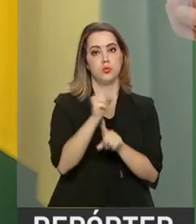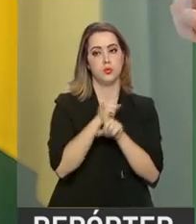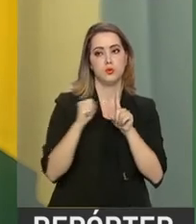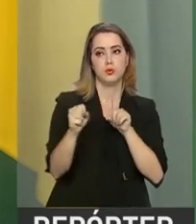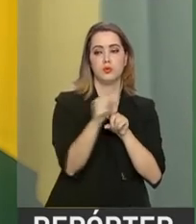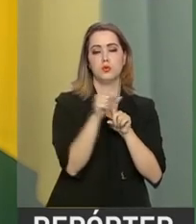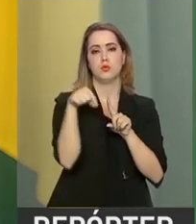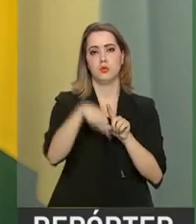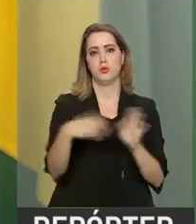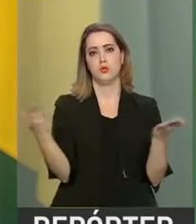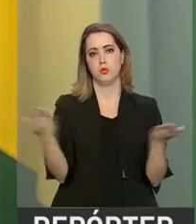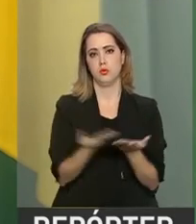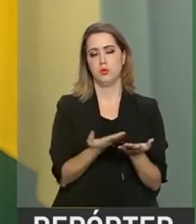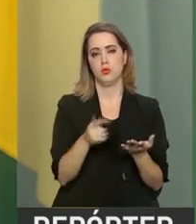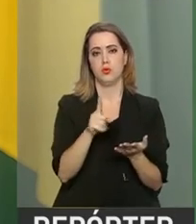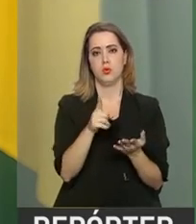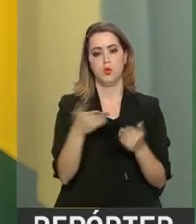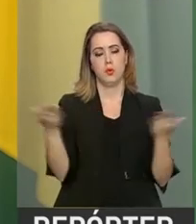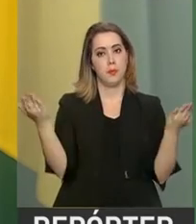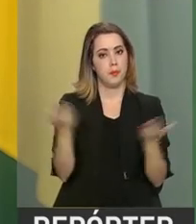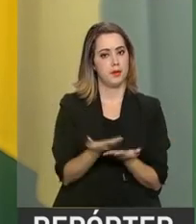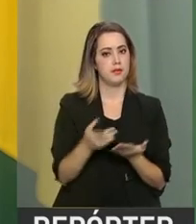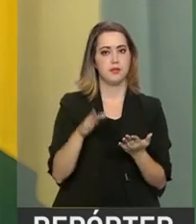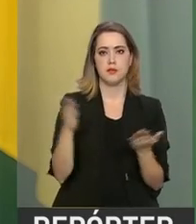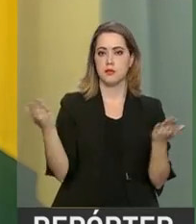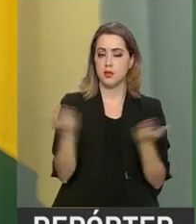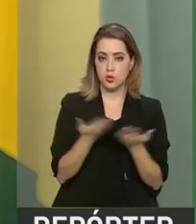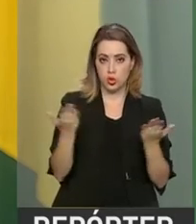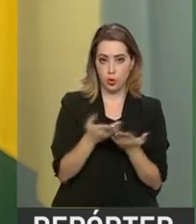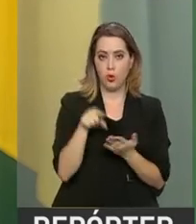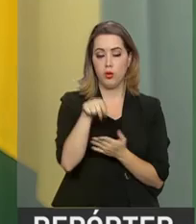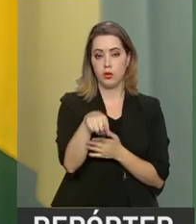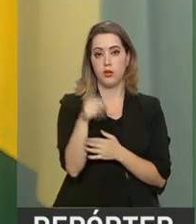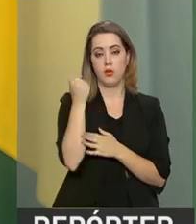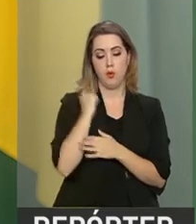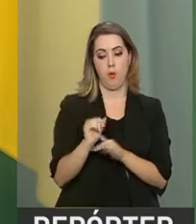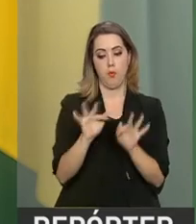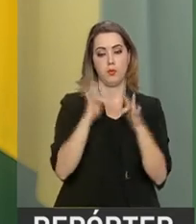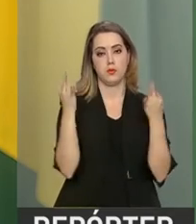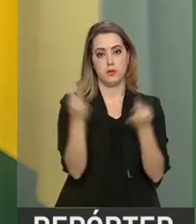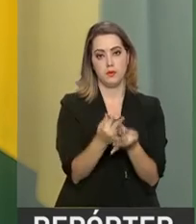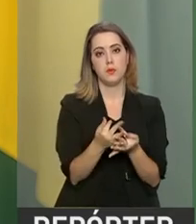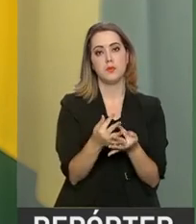presente, diria, está presente o Bolsa Família, mas para o futuro,